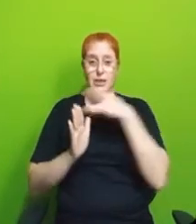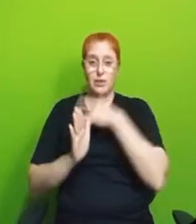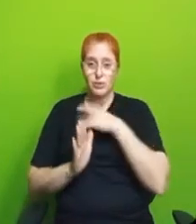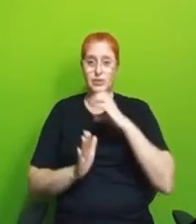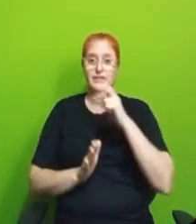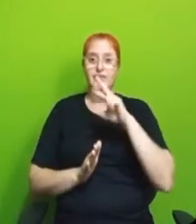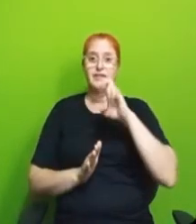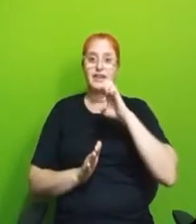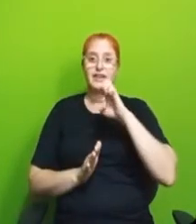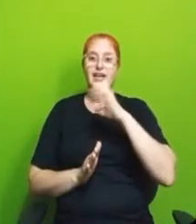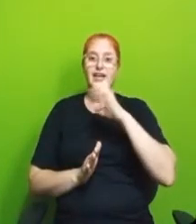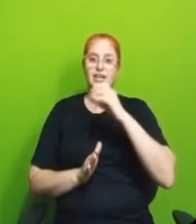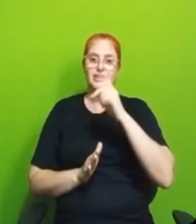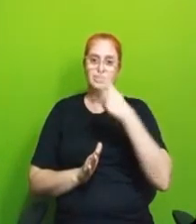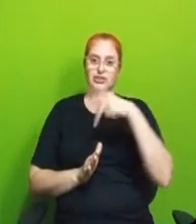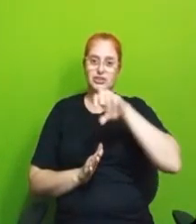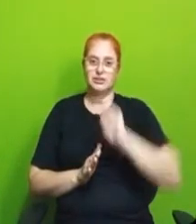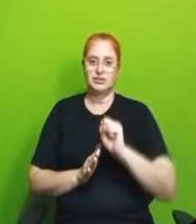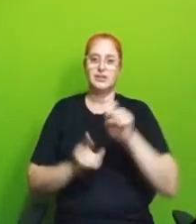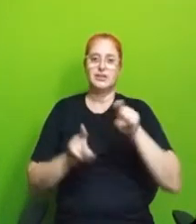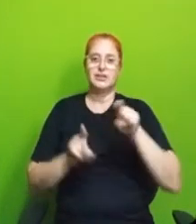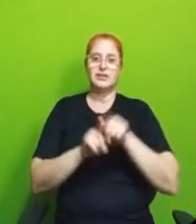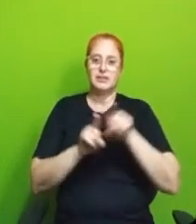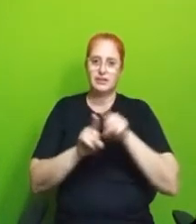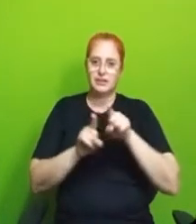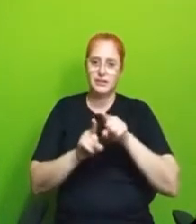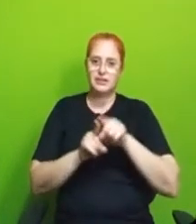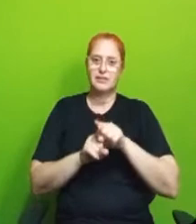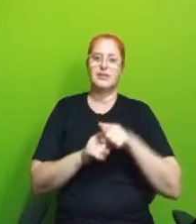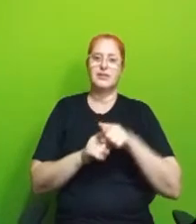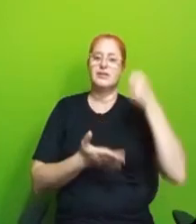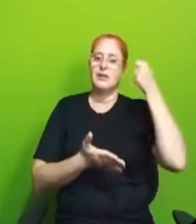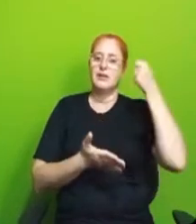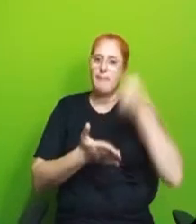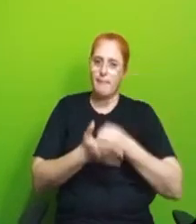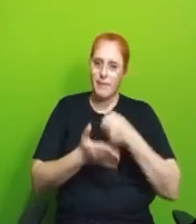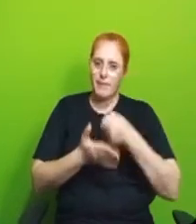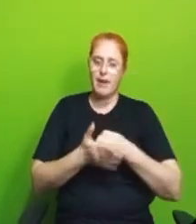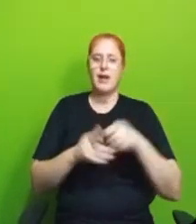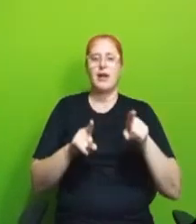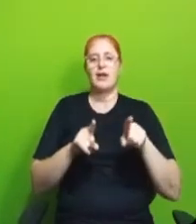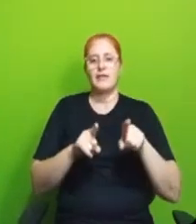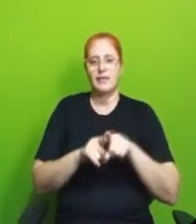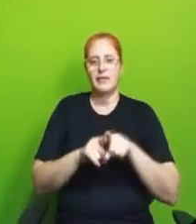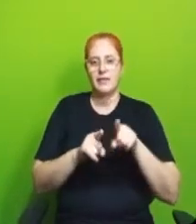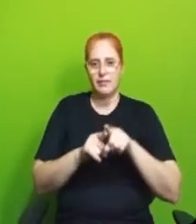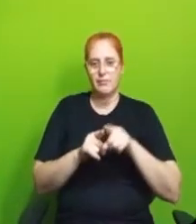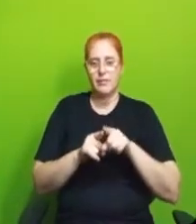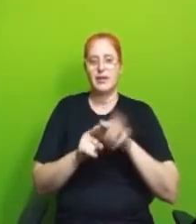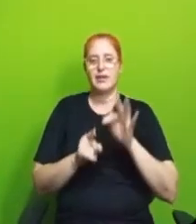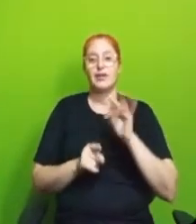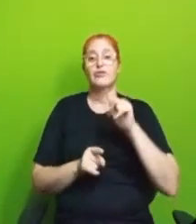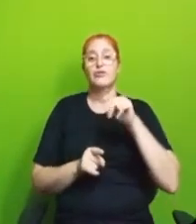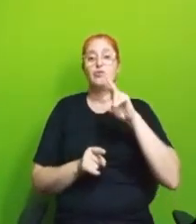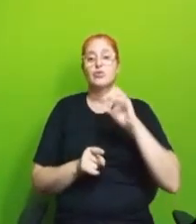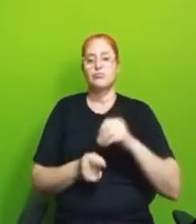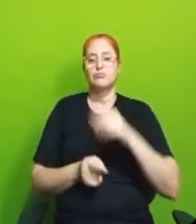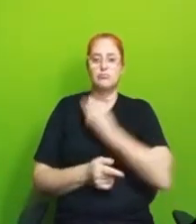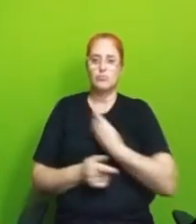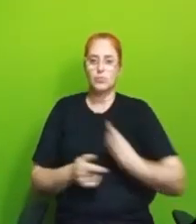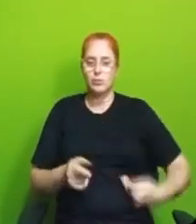pela taxação das grandes fortunas, que é uma forma de recompor o fundo público tomado, né, pelo capital. Tudo isso é